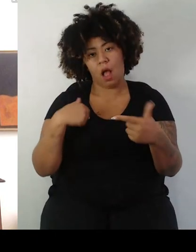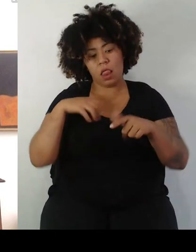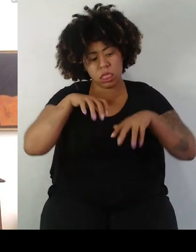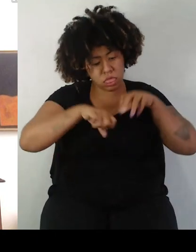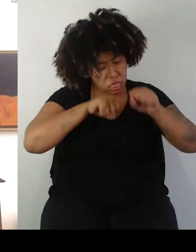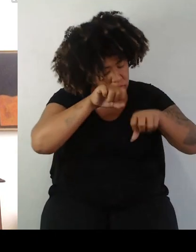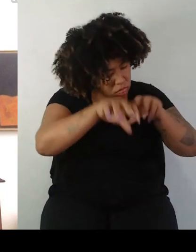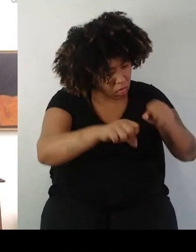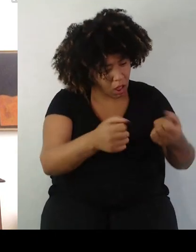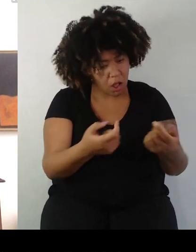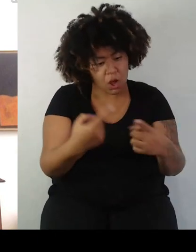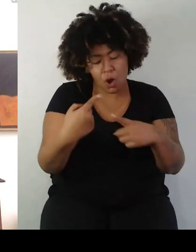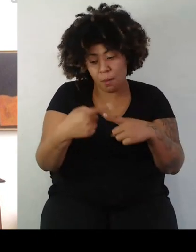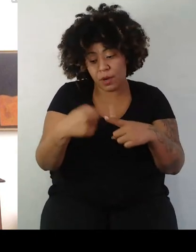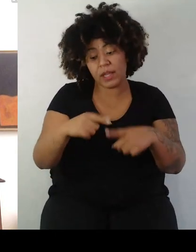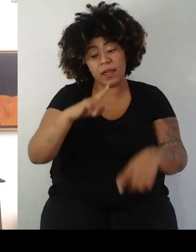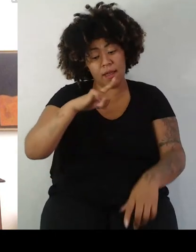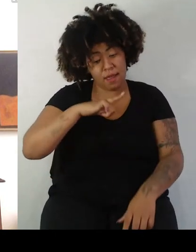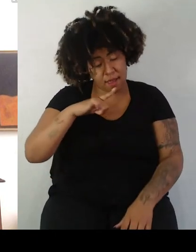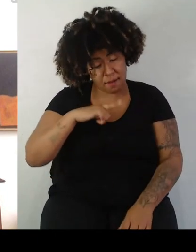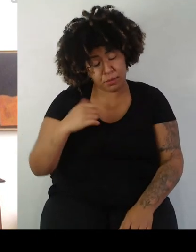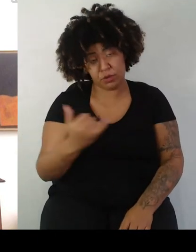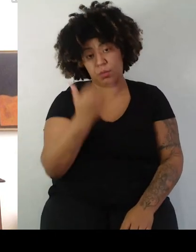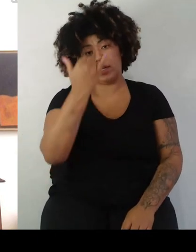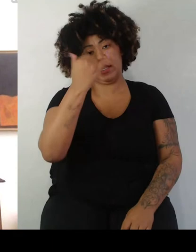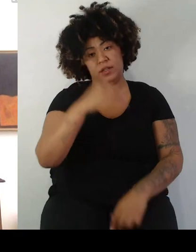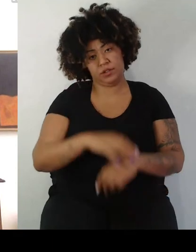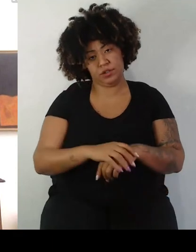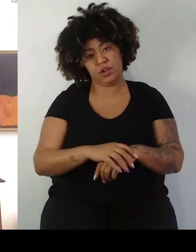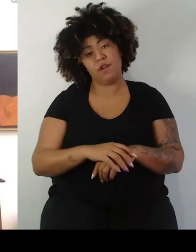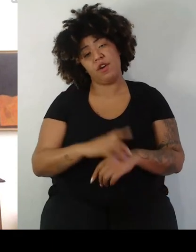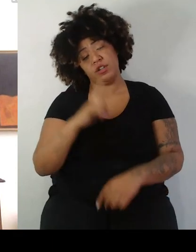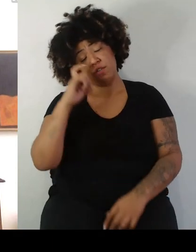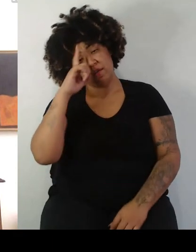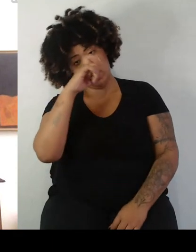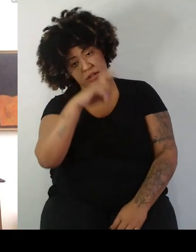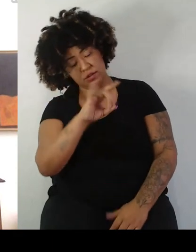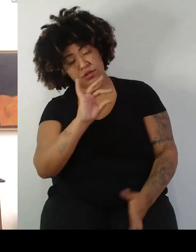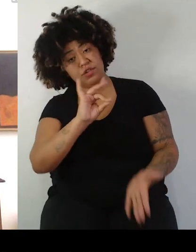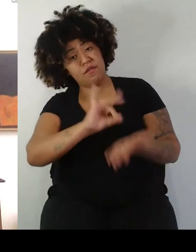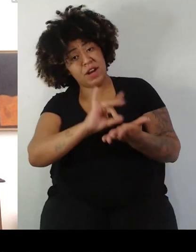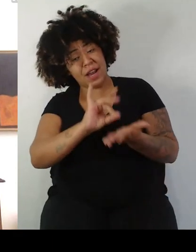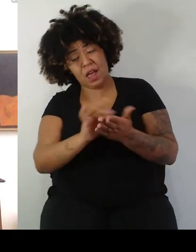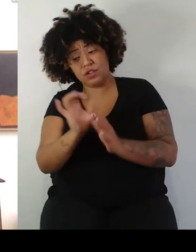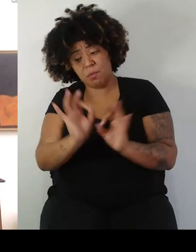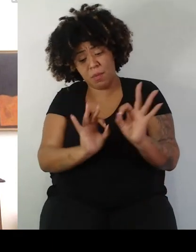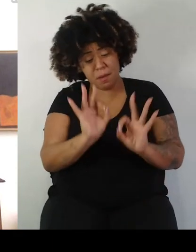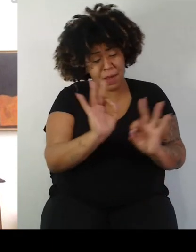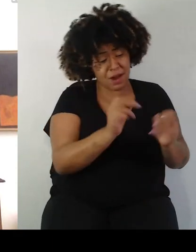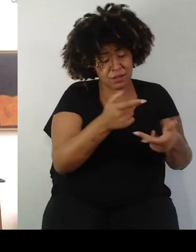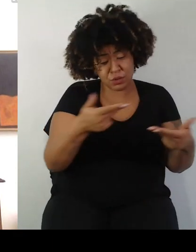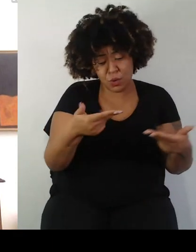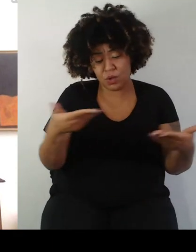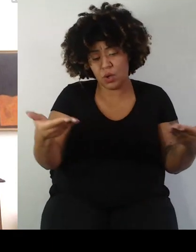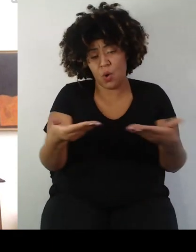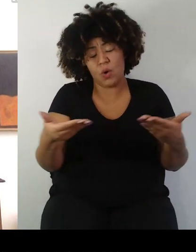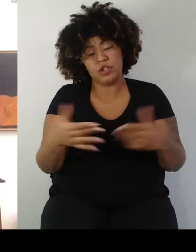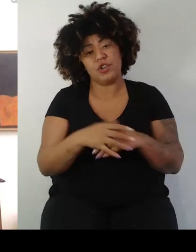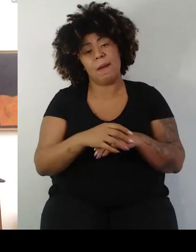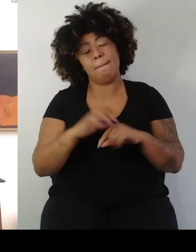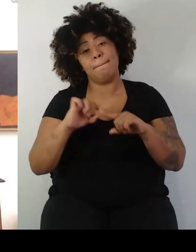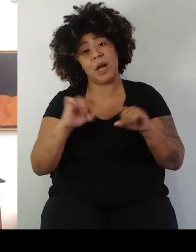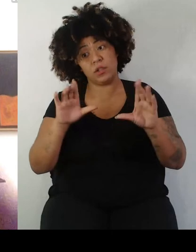obras que são muito valiosas atualmente foi muito difícil então organizar essa exposição mas o nosso foco